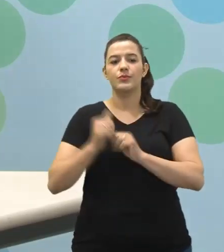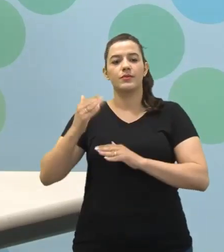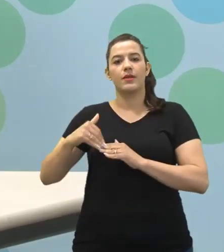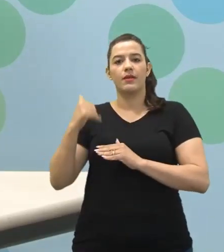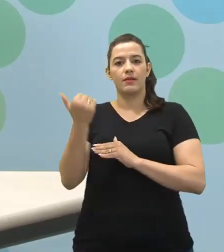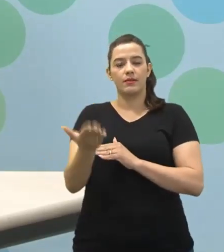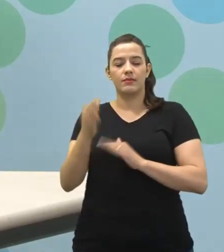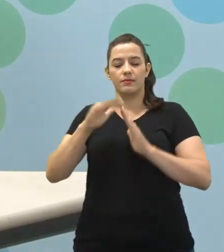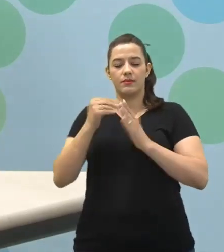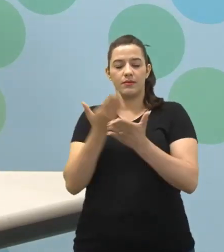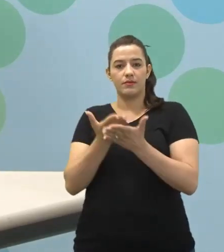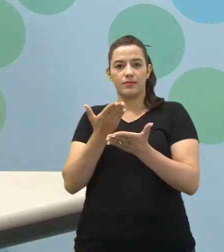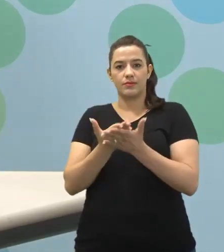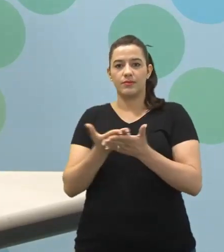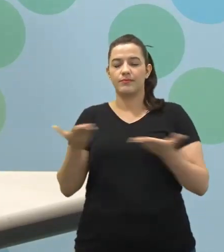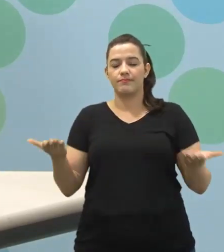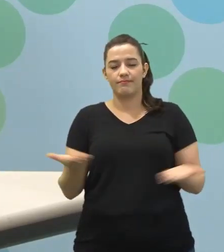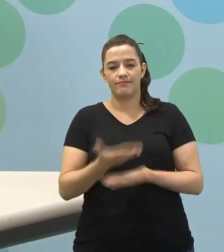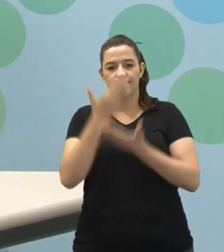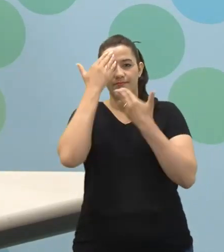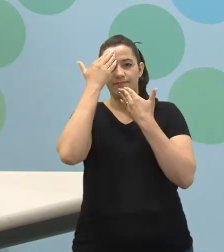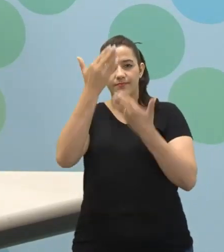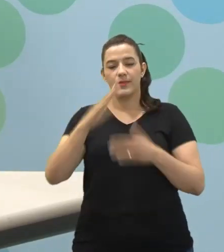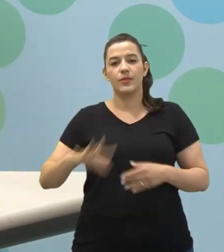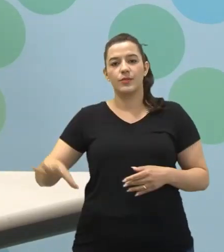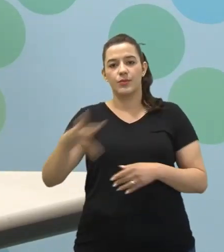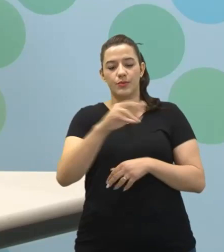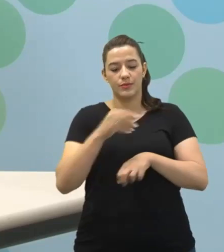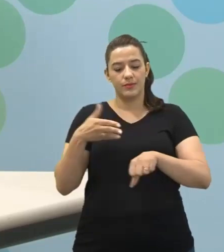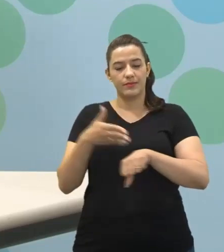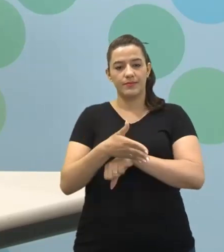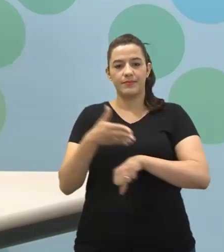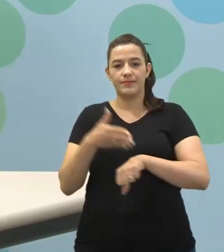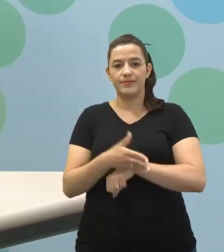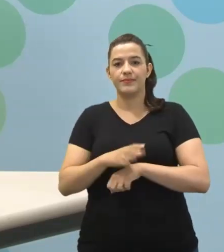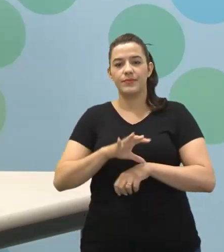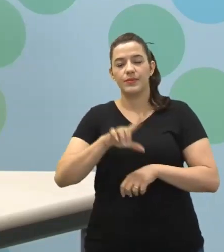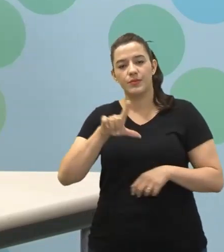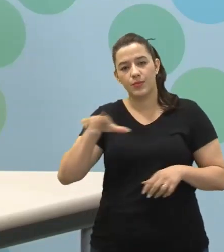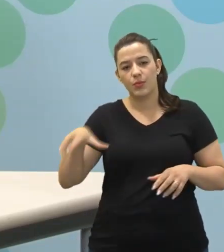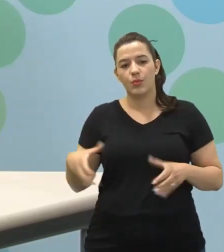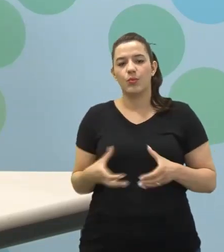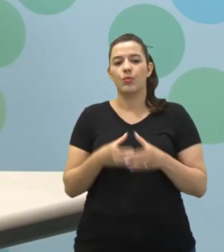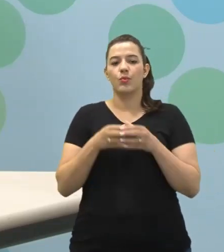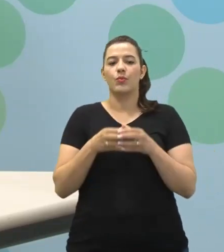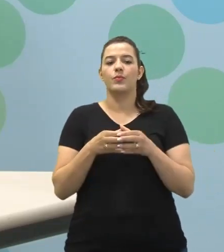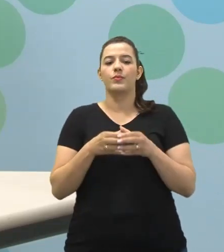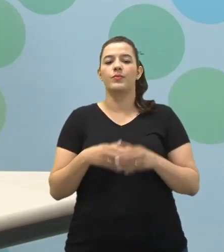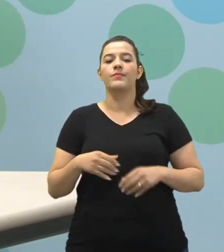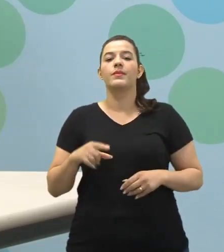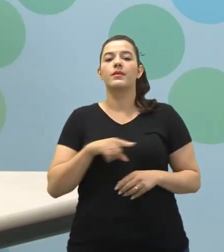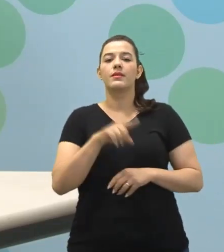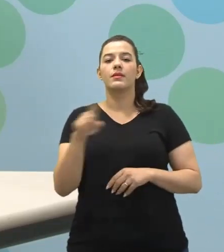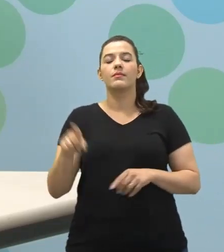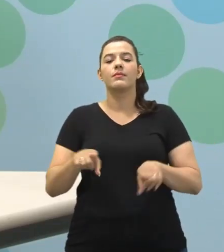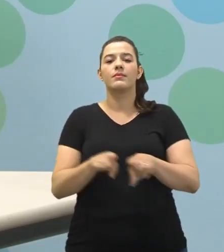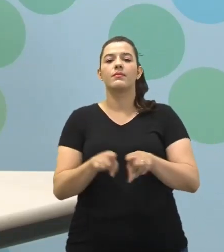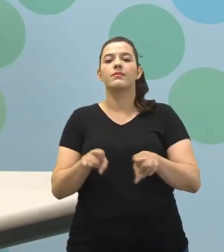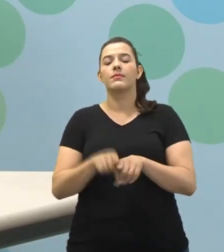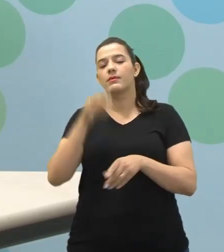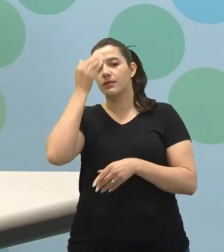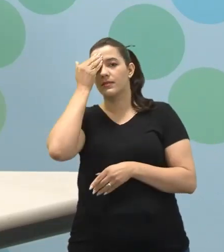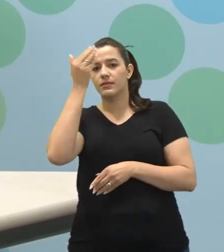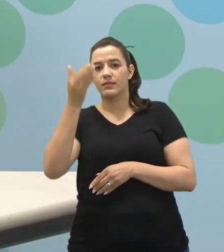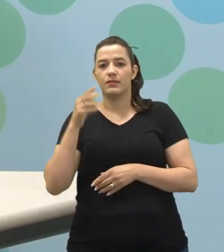além da escola gostaríamos de agradecer aí a participação de todos da equipe E agradecendo em especial a